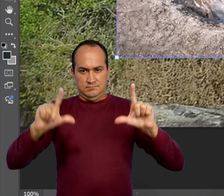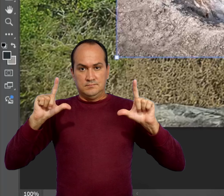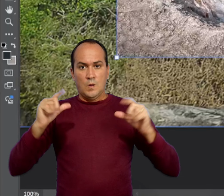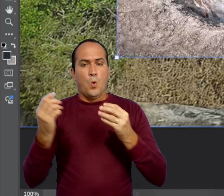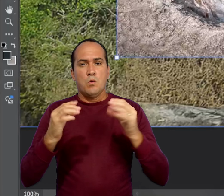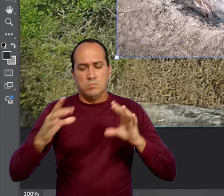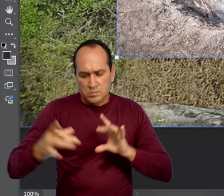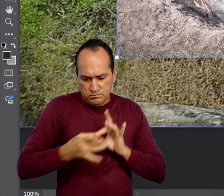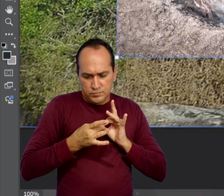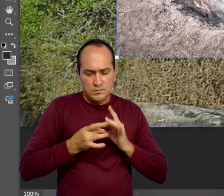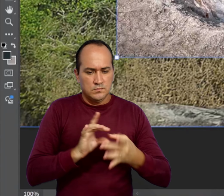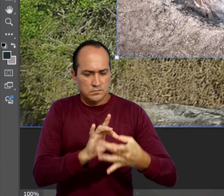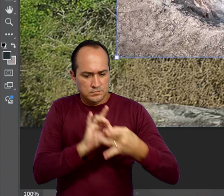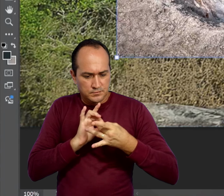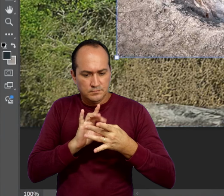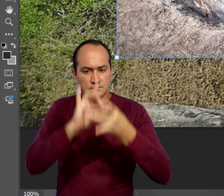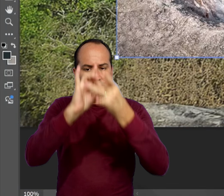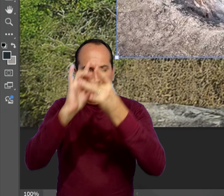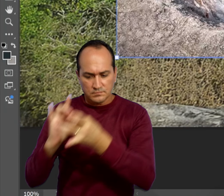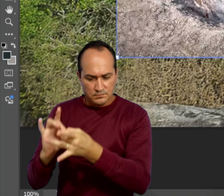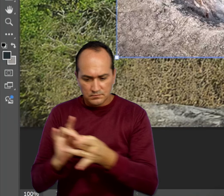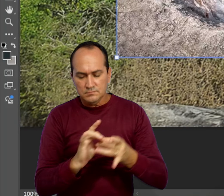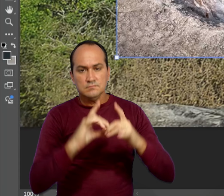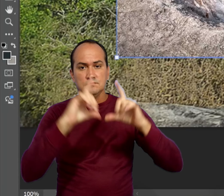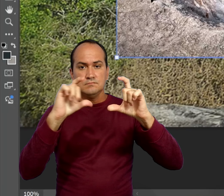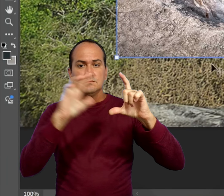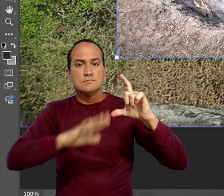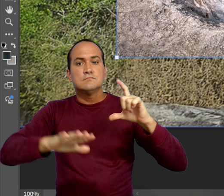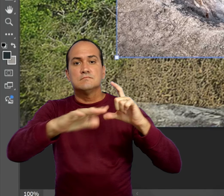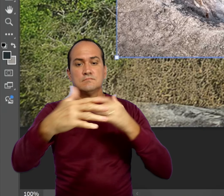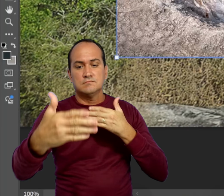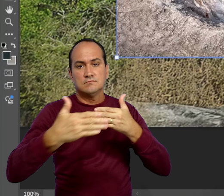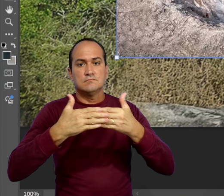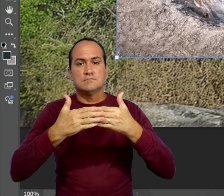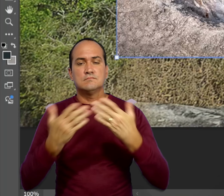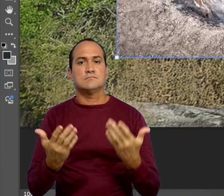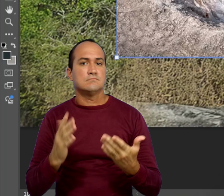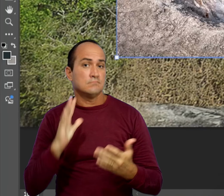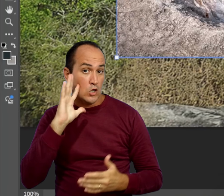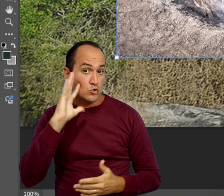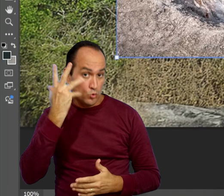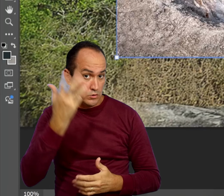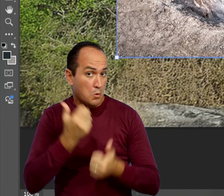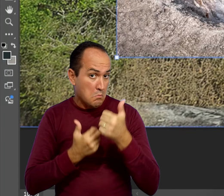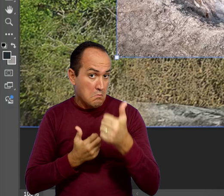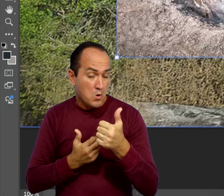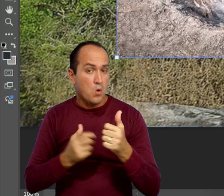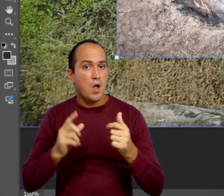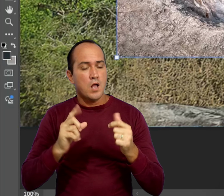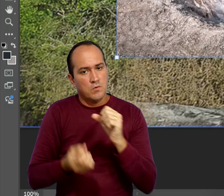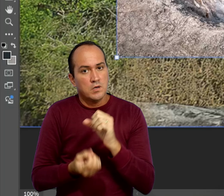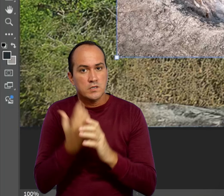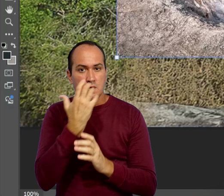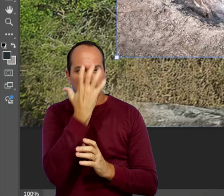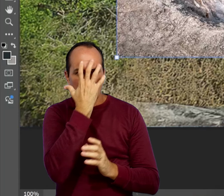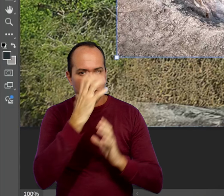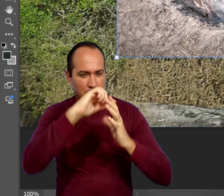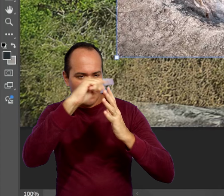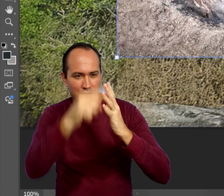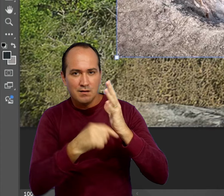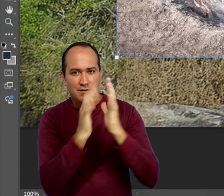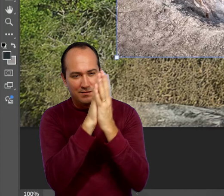para vocês visualizarem. Como é que eu faço a integração dessa foto aqui, ó, nessa paisagem? Uma boa solução seria o seguinte: eu vou criar